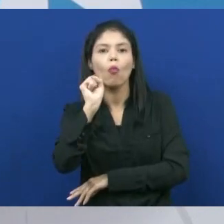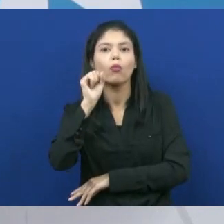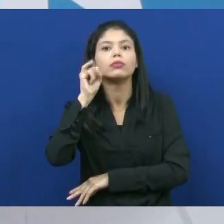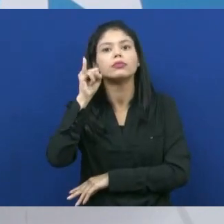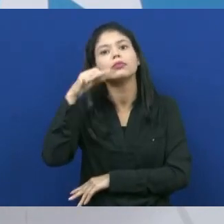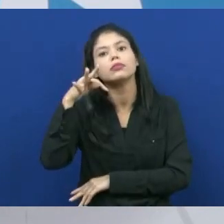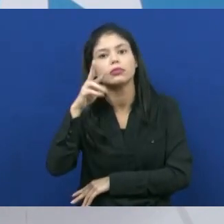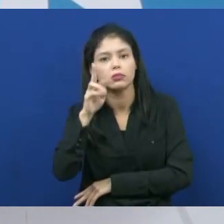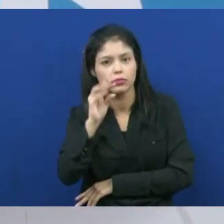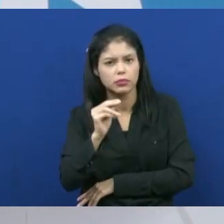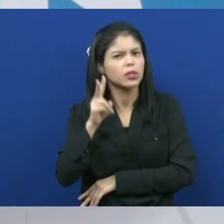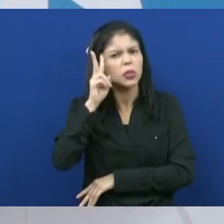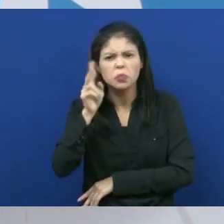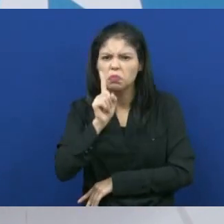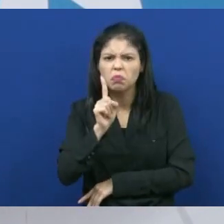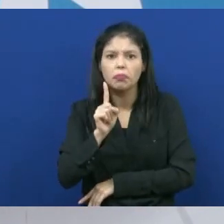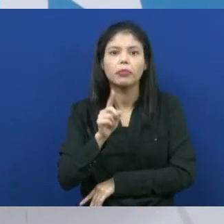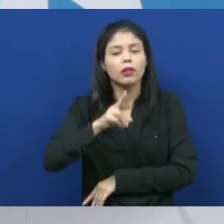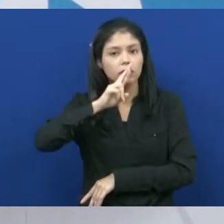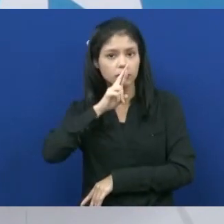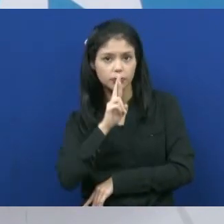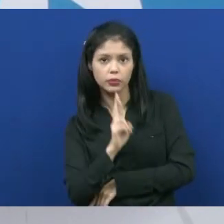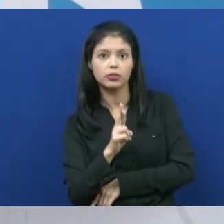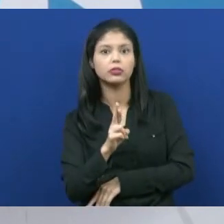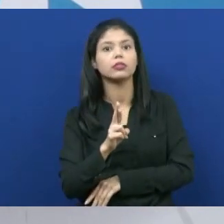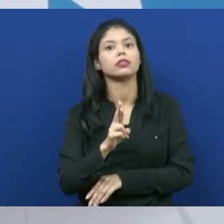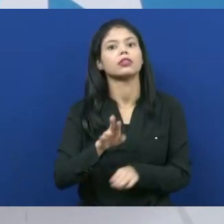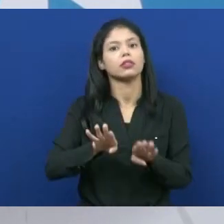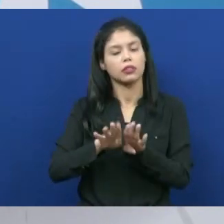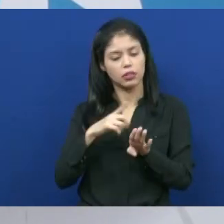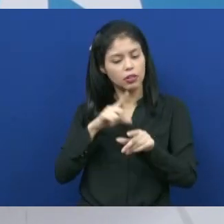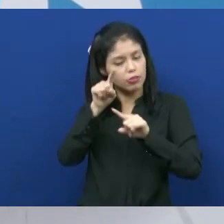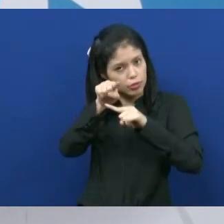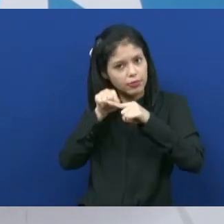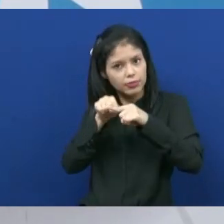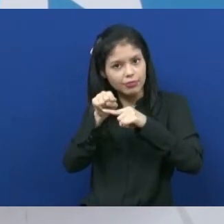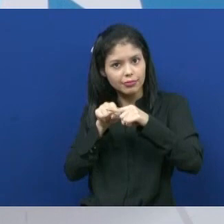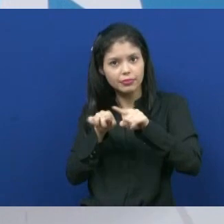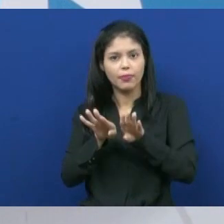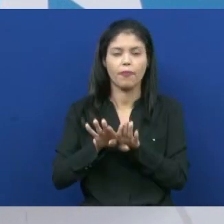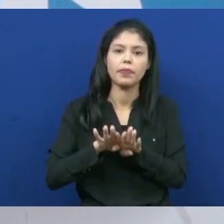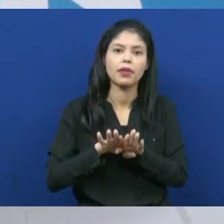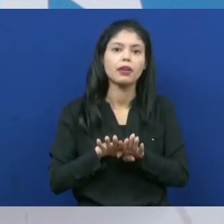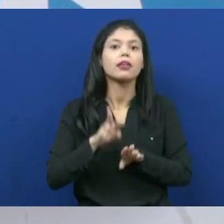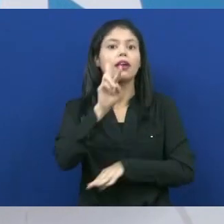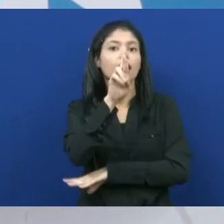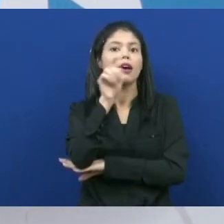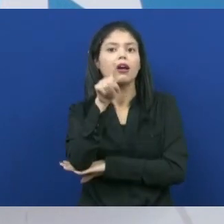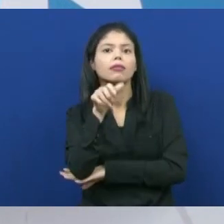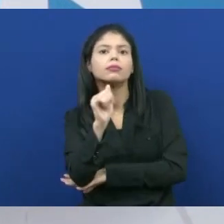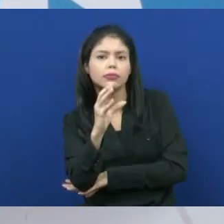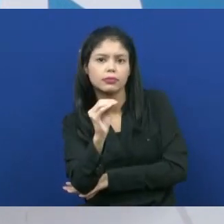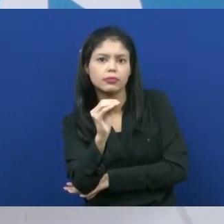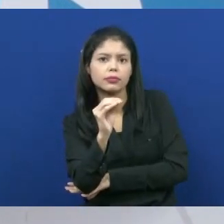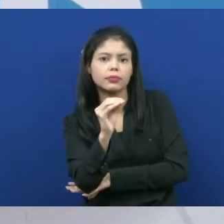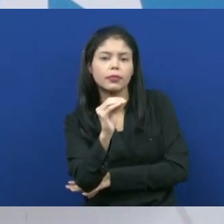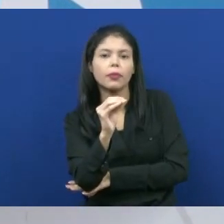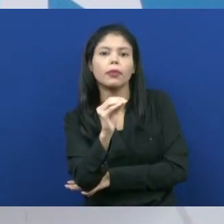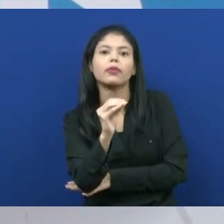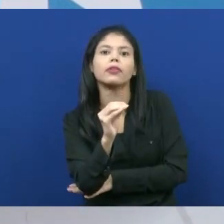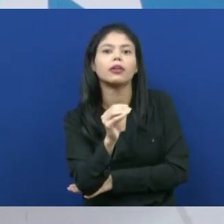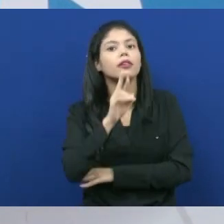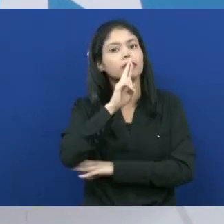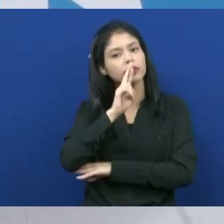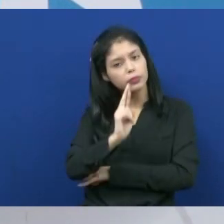não lembra, quociente é o resultado de uma divisão. E essa razão, na progressão geométrica, ela